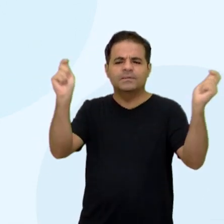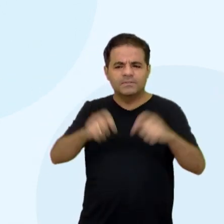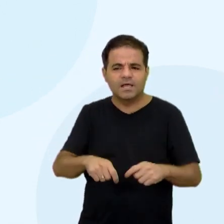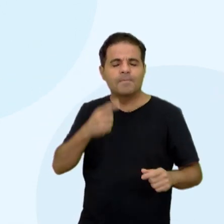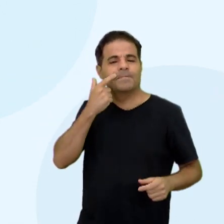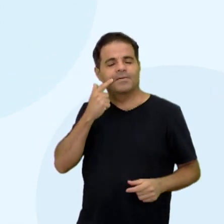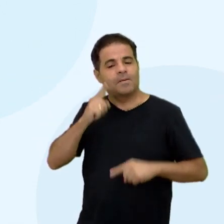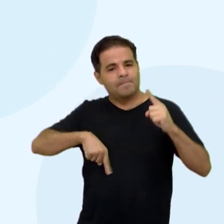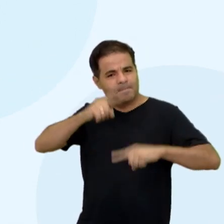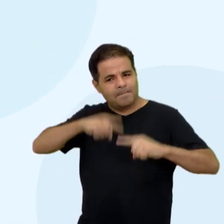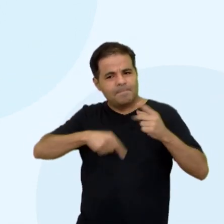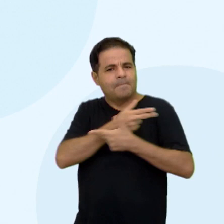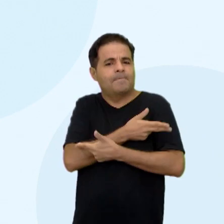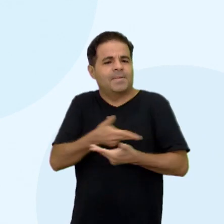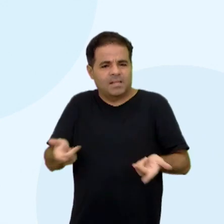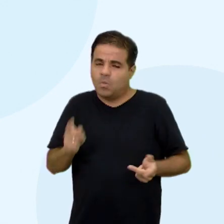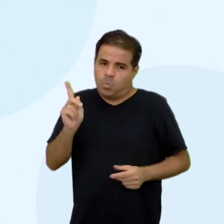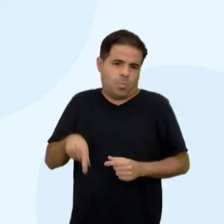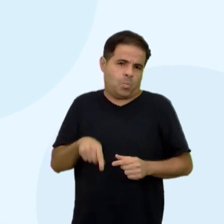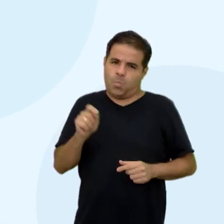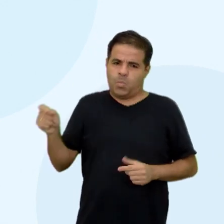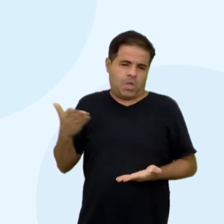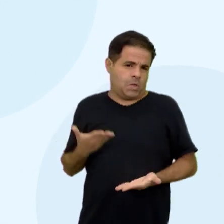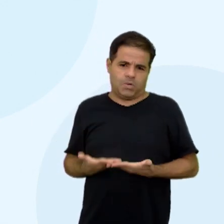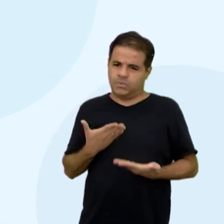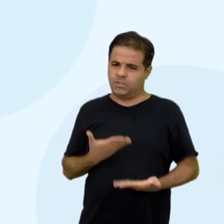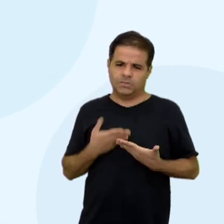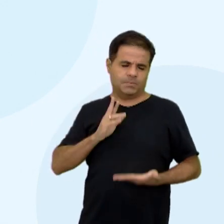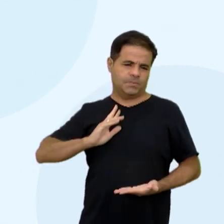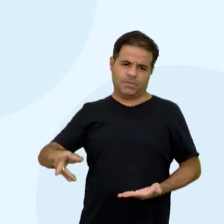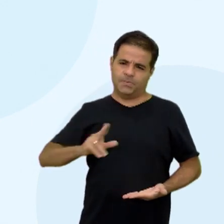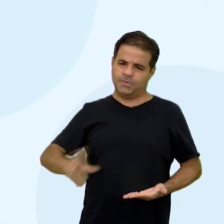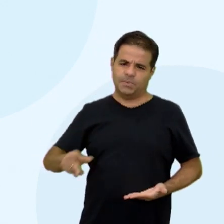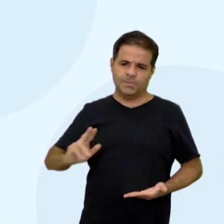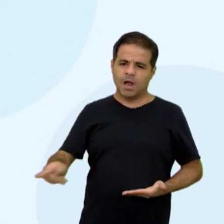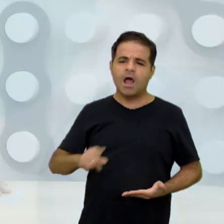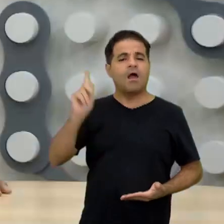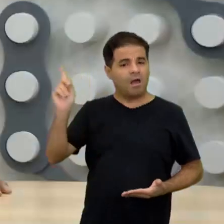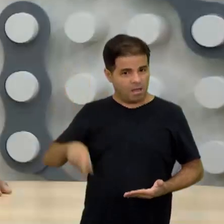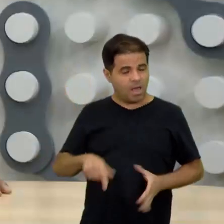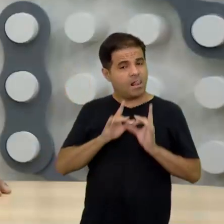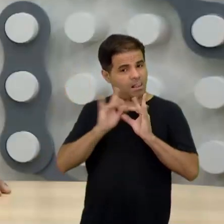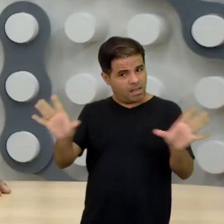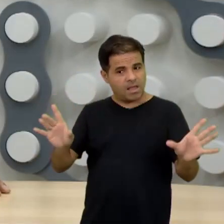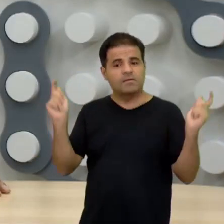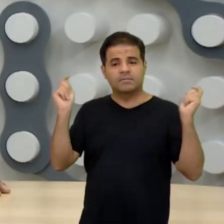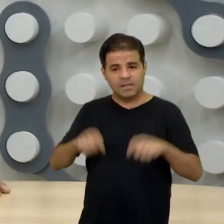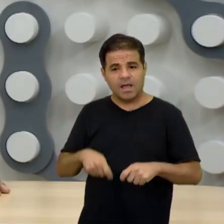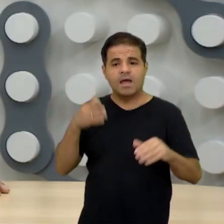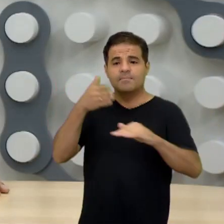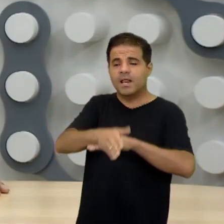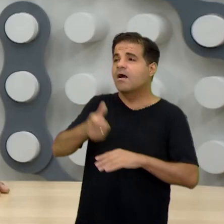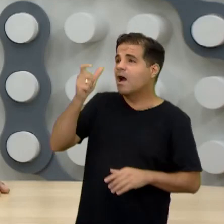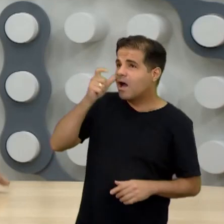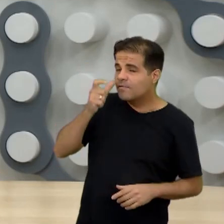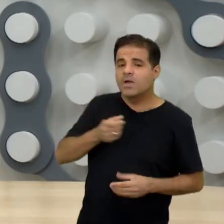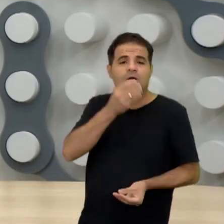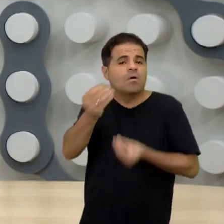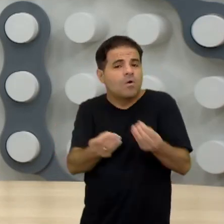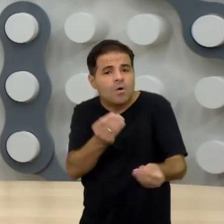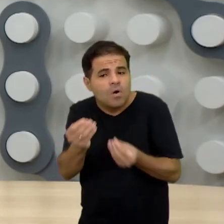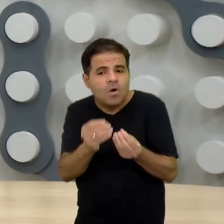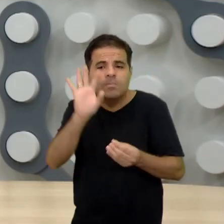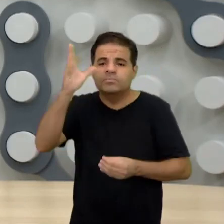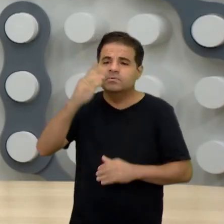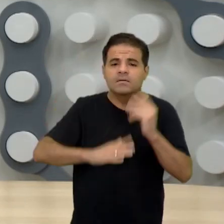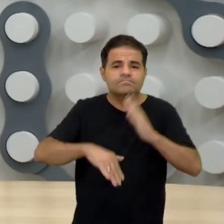um pouquinho desse material. Não é um material do estudante, tá? Mas é um material livre, você pode acessar e ver como é que está